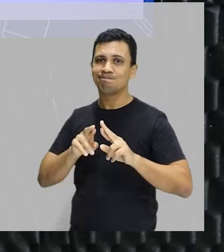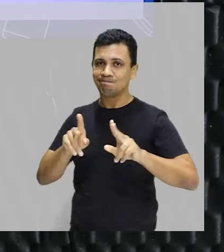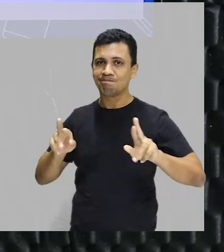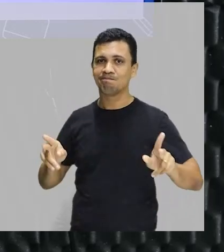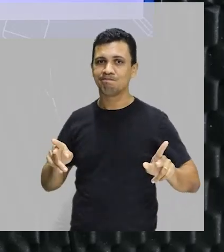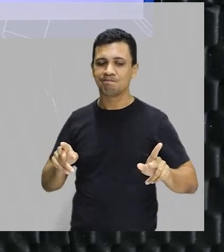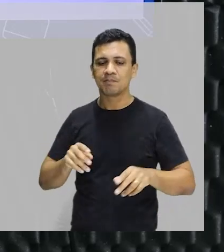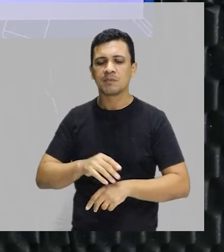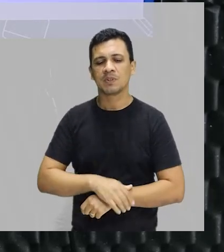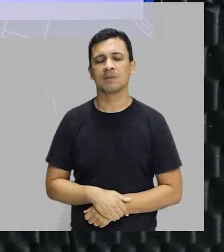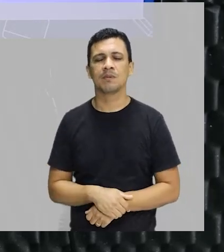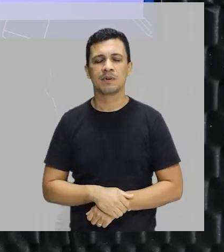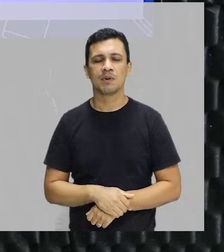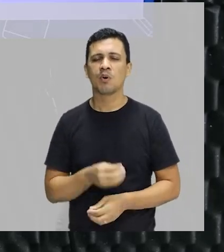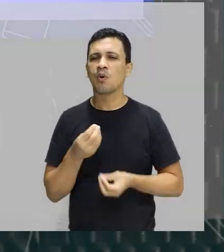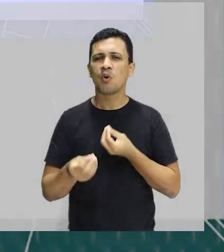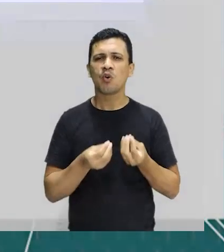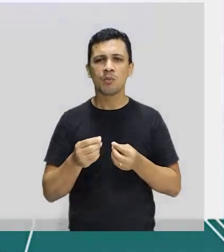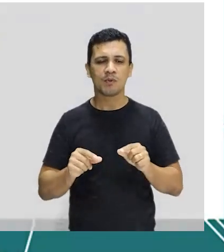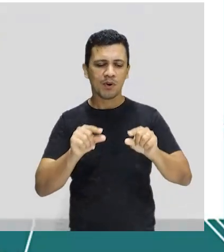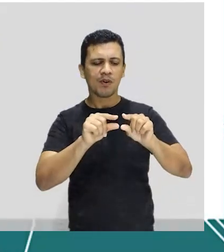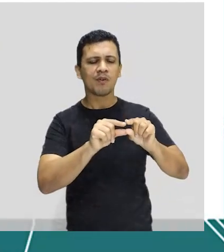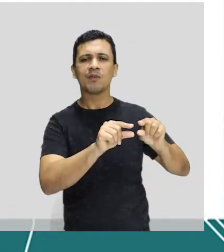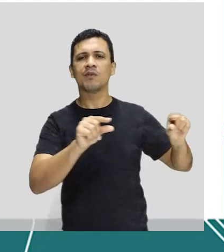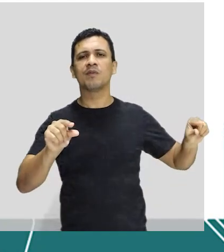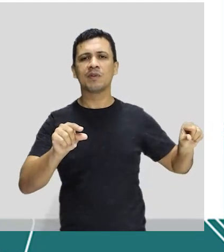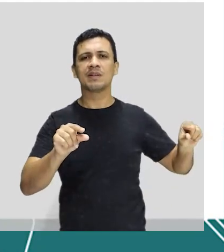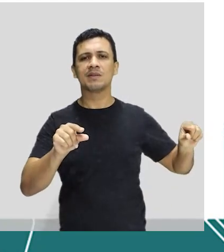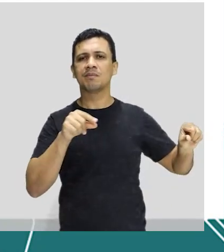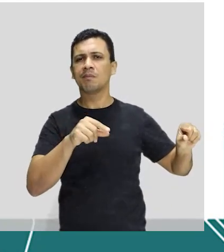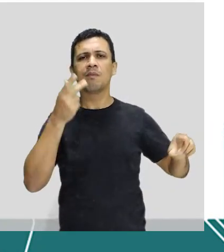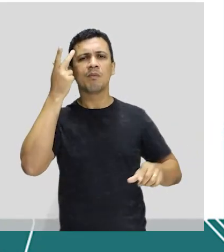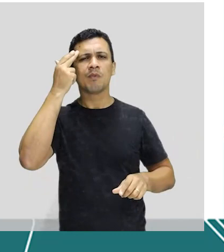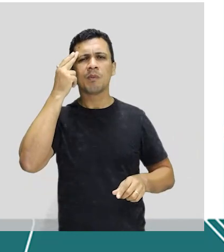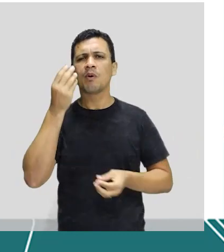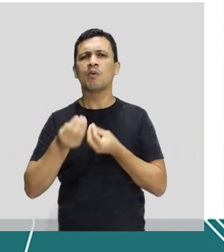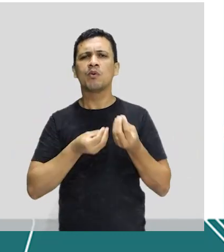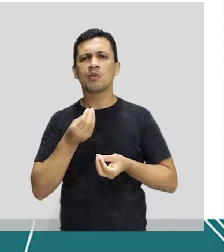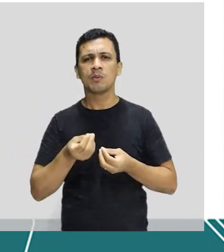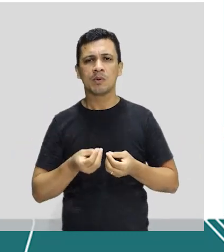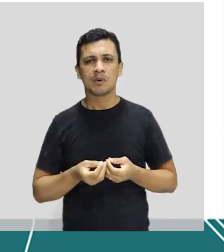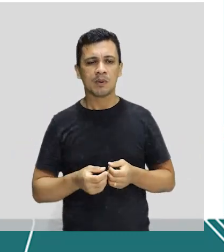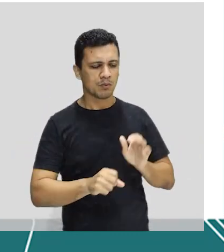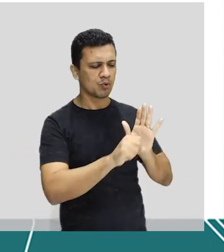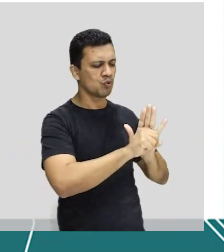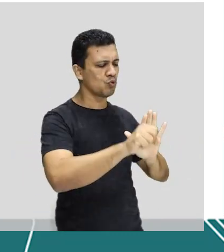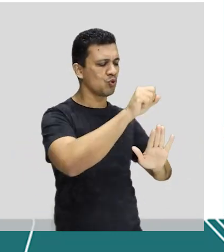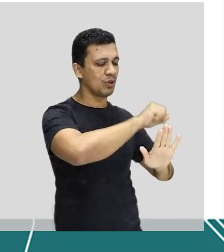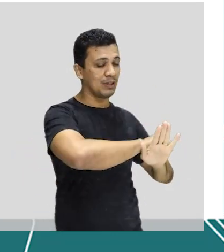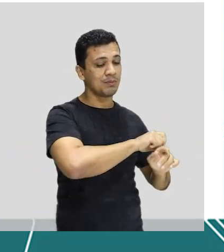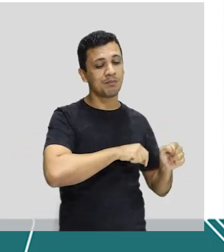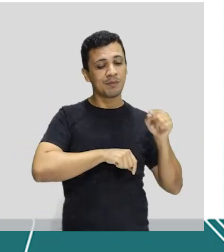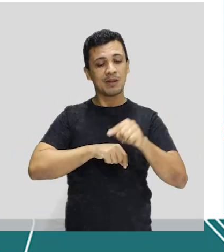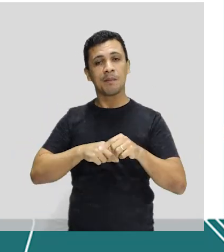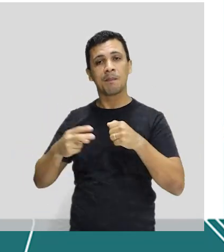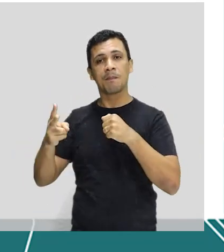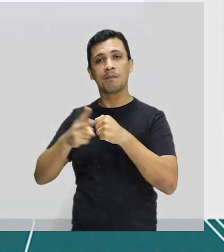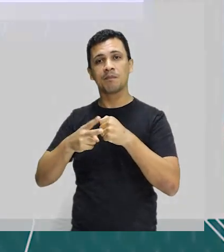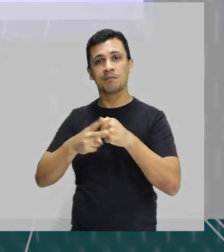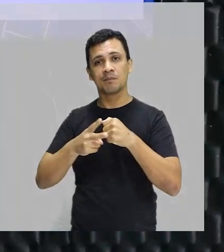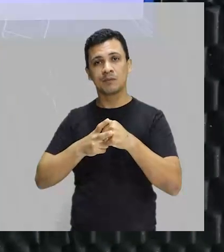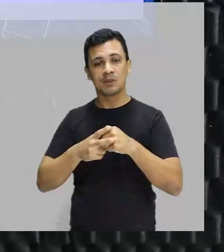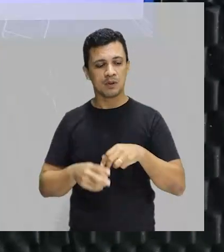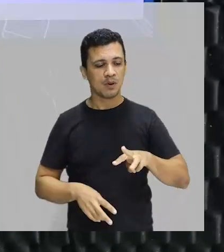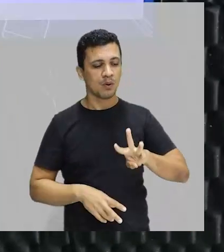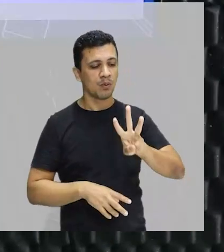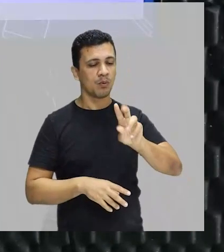bom? Forma afirmativa, então. Sujeito primeiro, verbo depois. Was no singular,